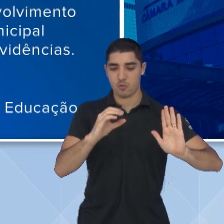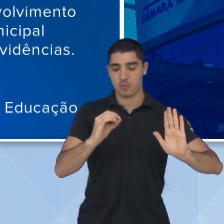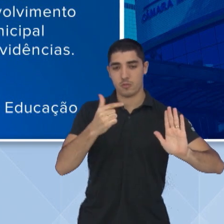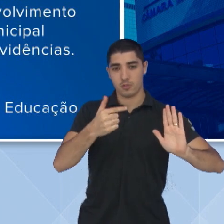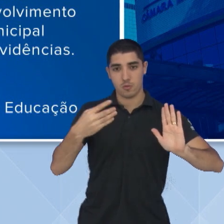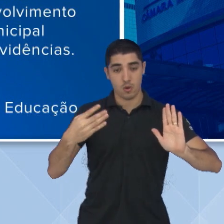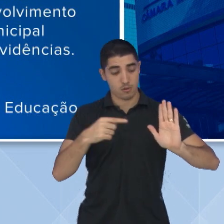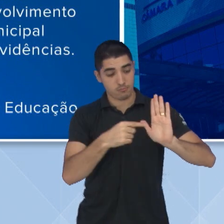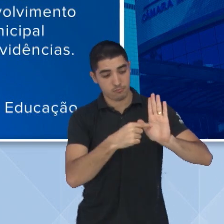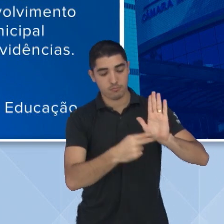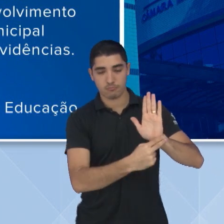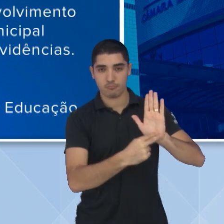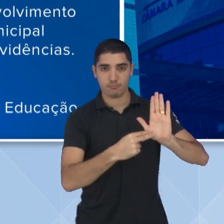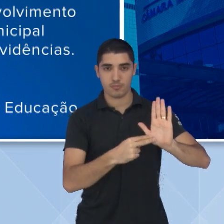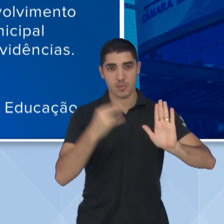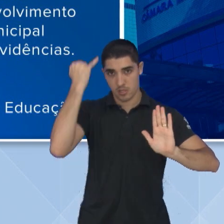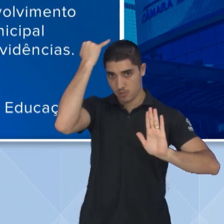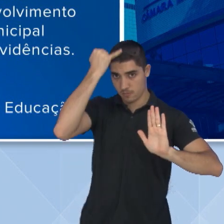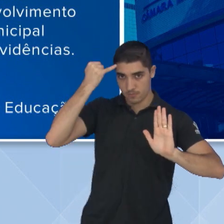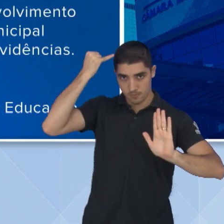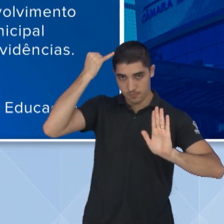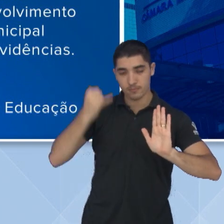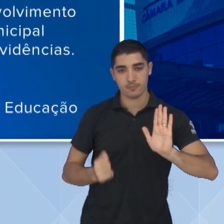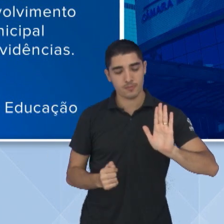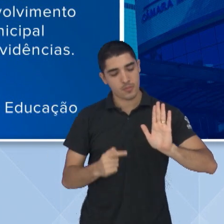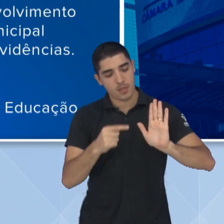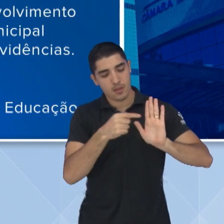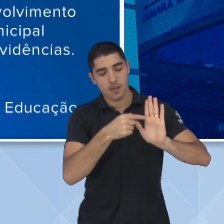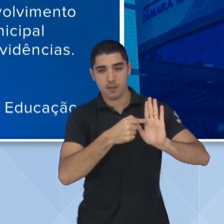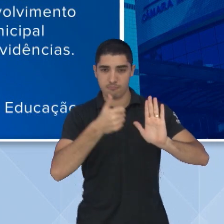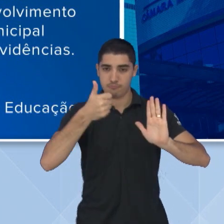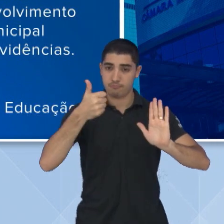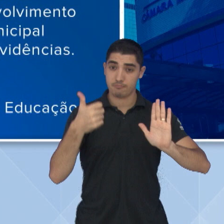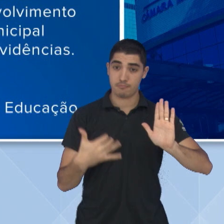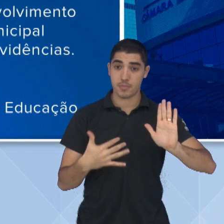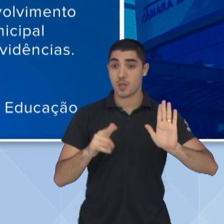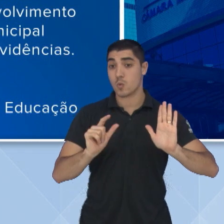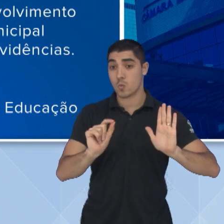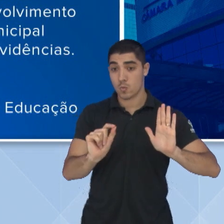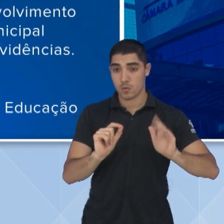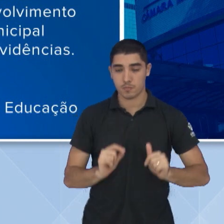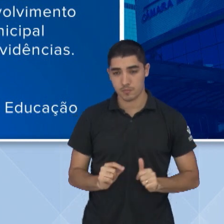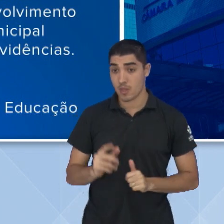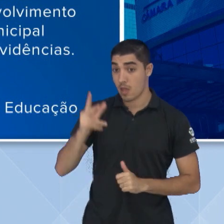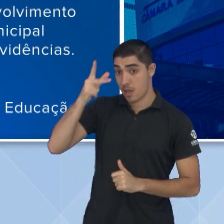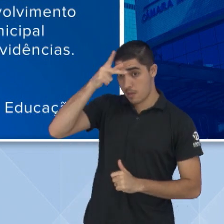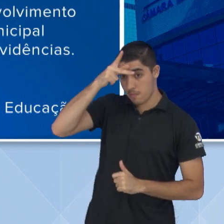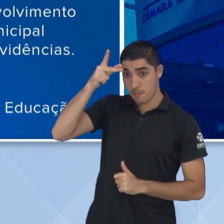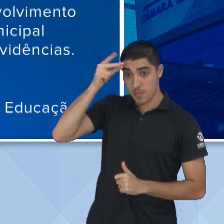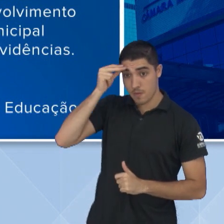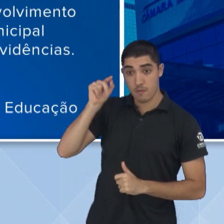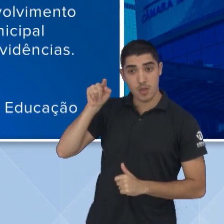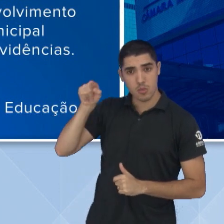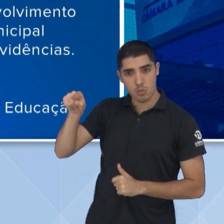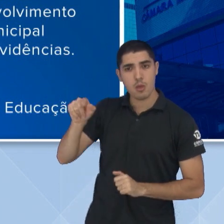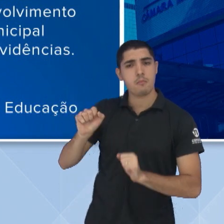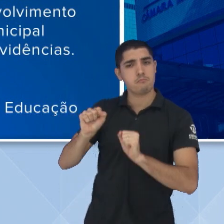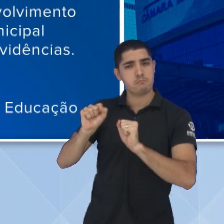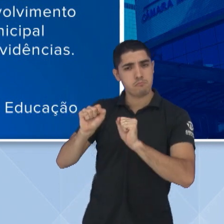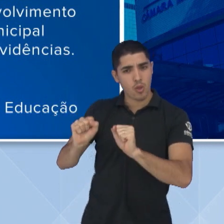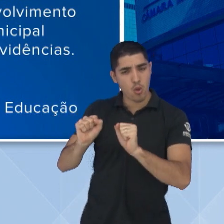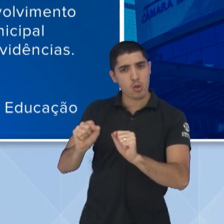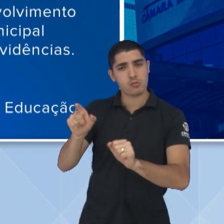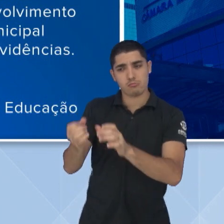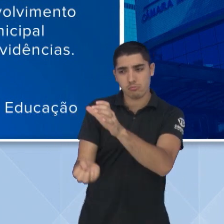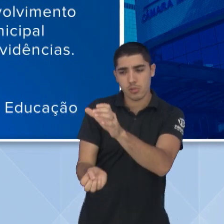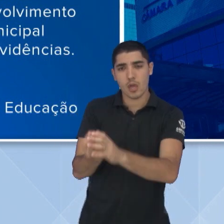116/2024, autoria, vereador doutor José Cláudio. Fica o Poder Executivo autorizado a instituir o